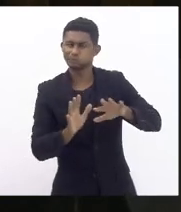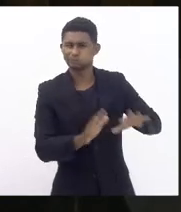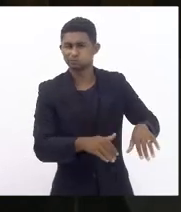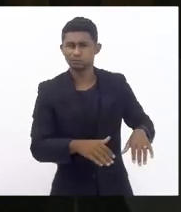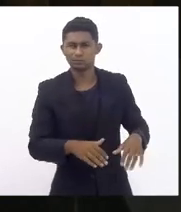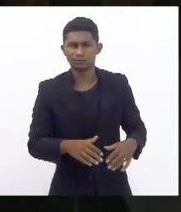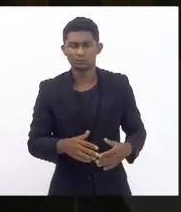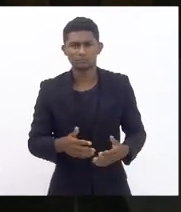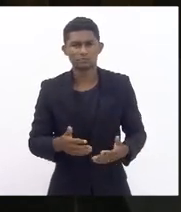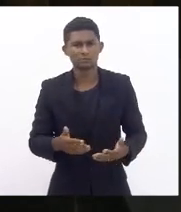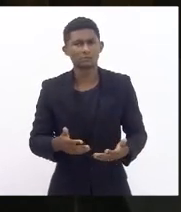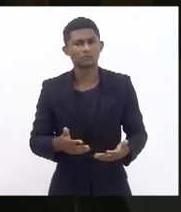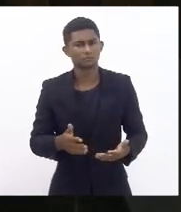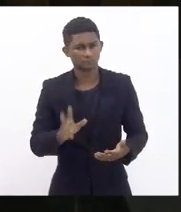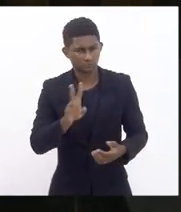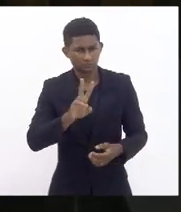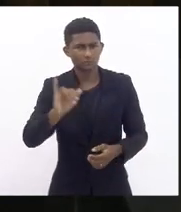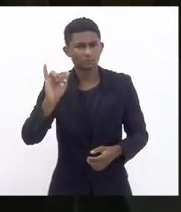a segundo plano,